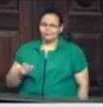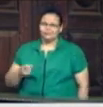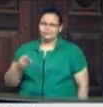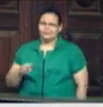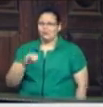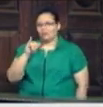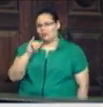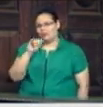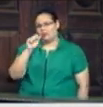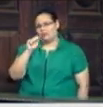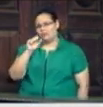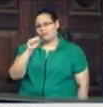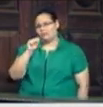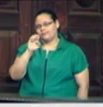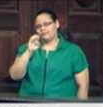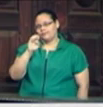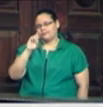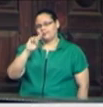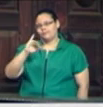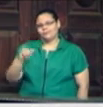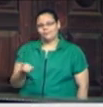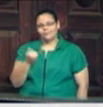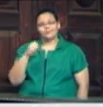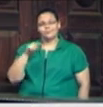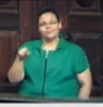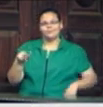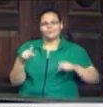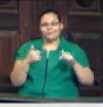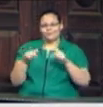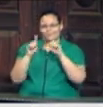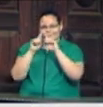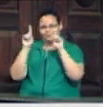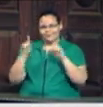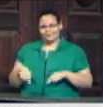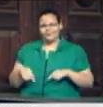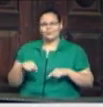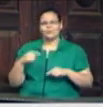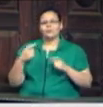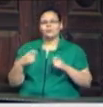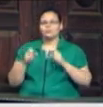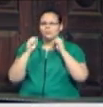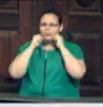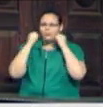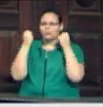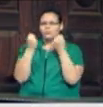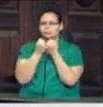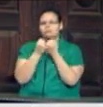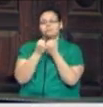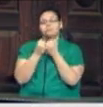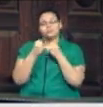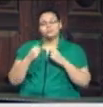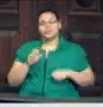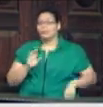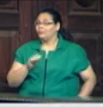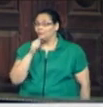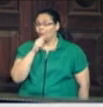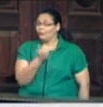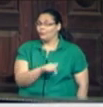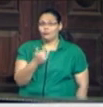O IASERJ, os servidores estão hoje no IASERJ Maracanã, que não tem